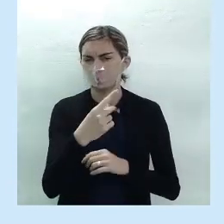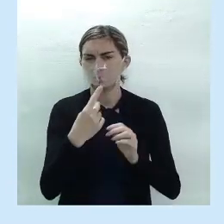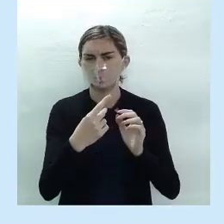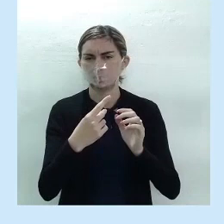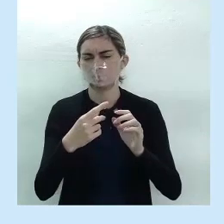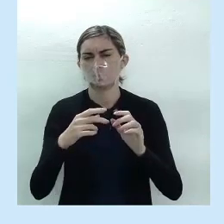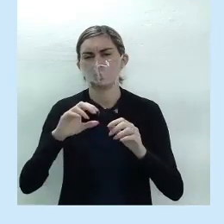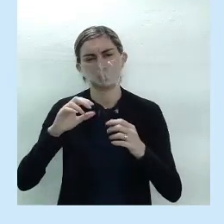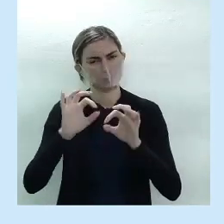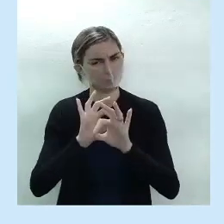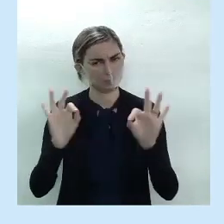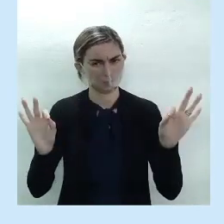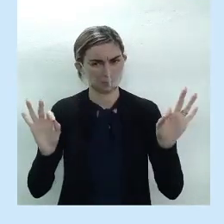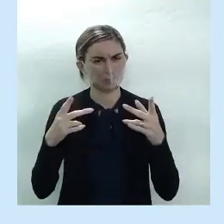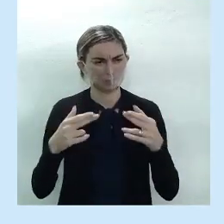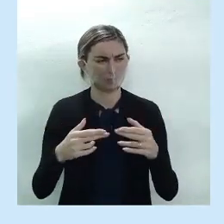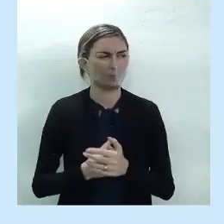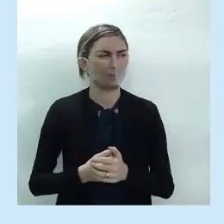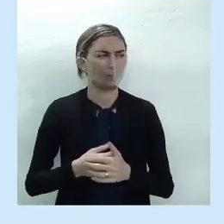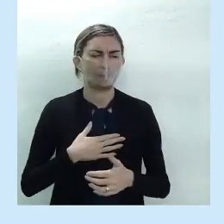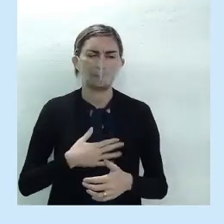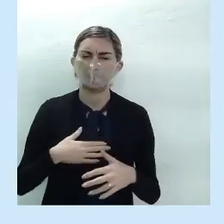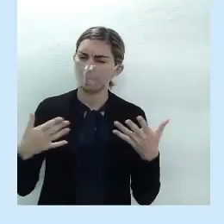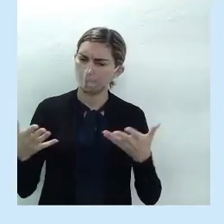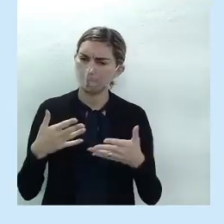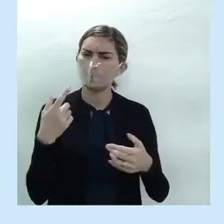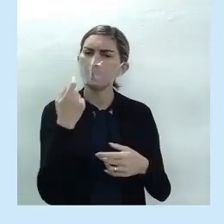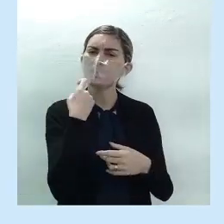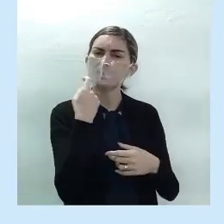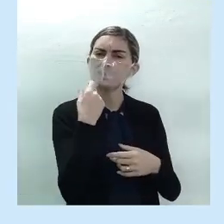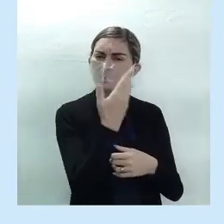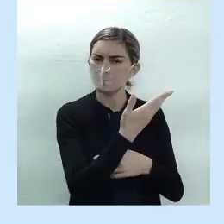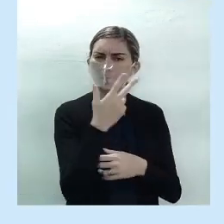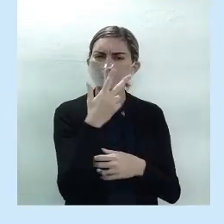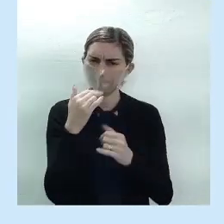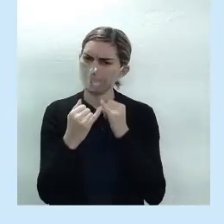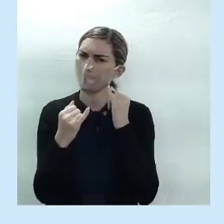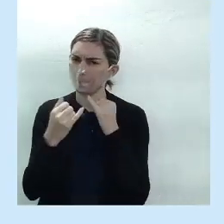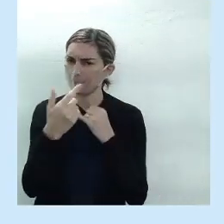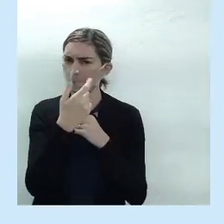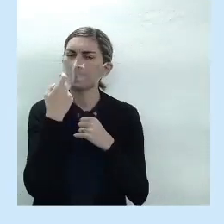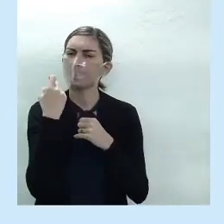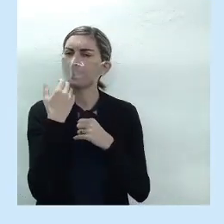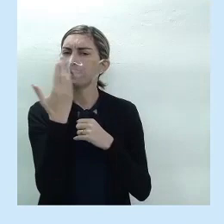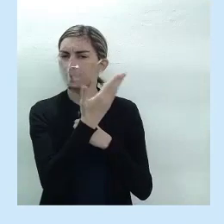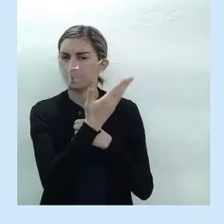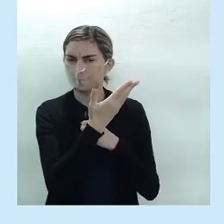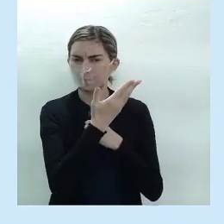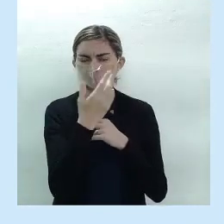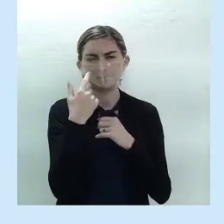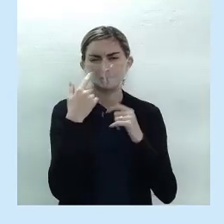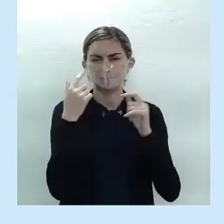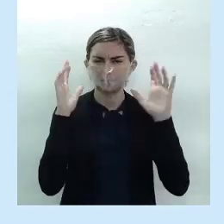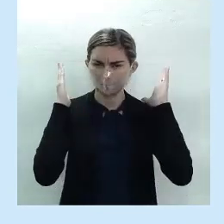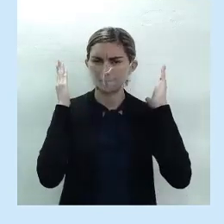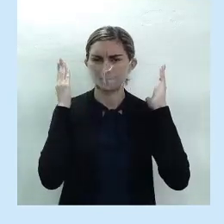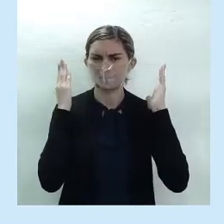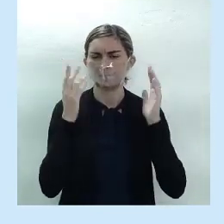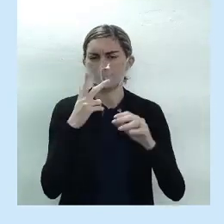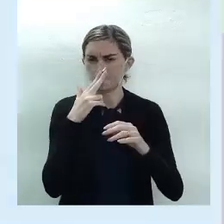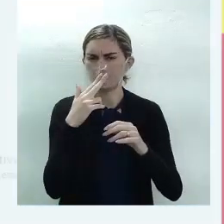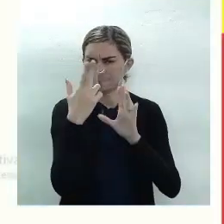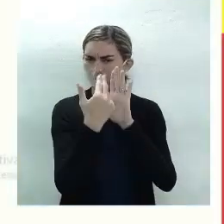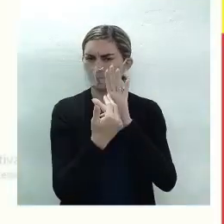simétrico. Massa, tranquilo, tranquilo. Agora esse peixezinho, né? Parece um peixe. Observa aí na tela de vocês essa